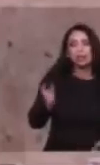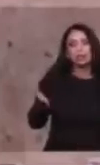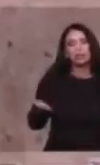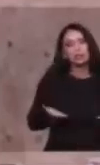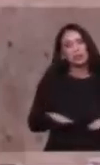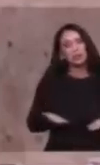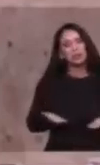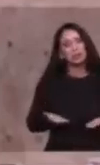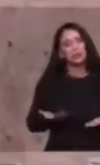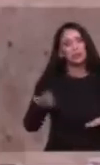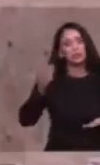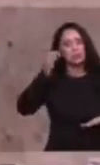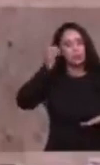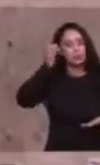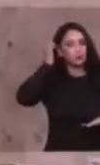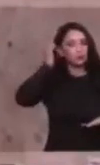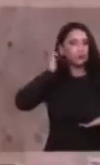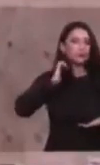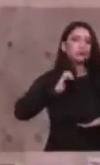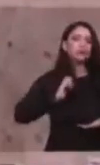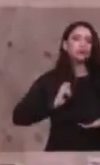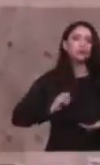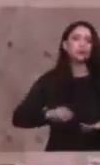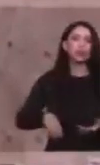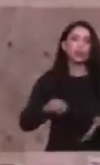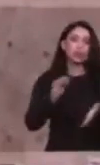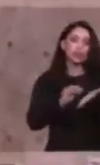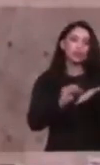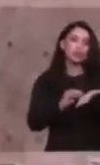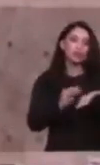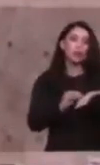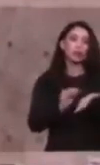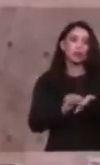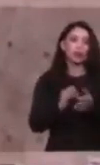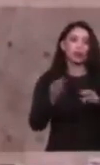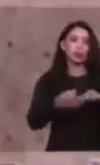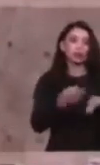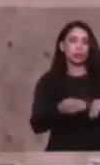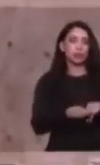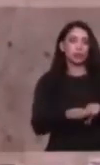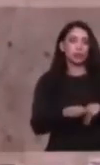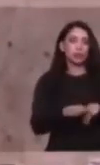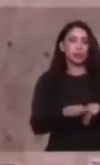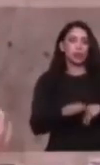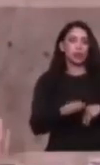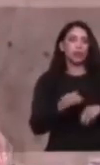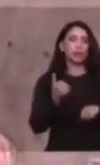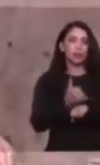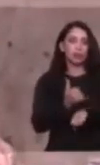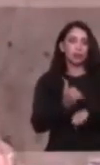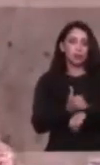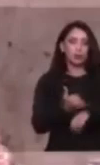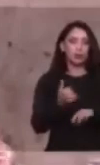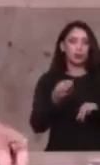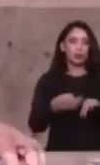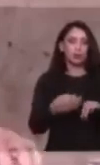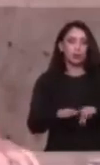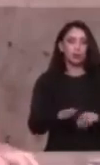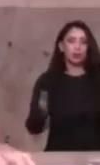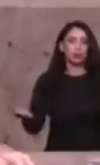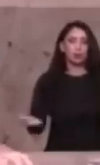amadurecido, ainda mais numa sessão como essa, que não estamos com o nosso quórum completo. Então, eu, colhidos os